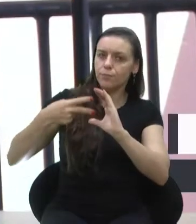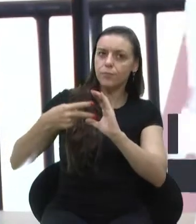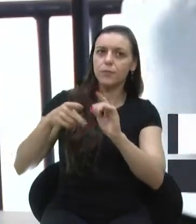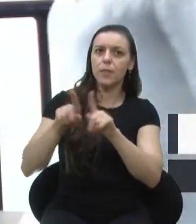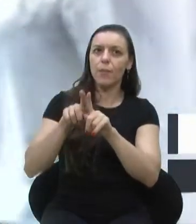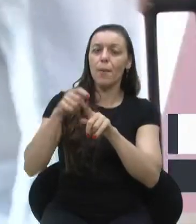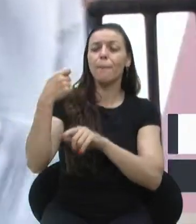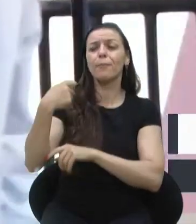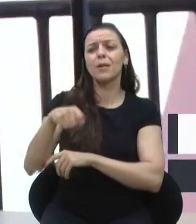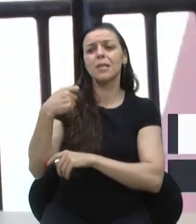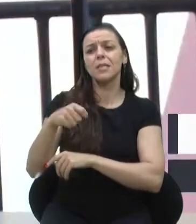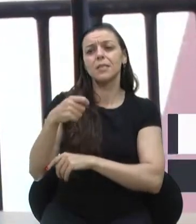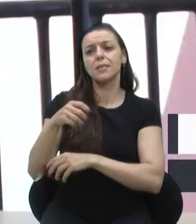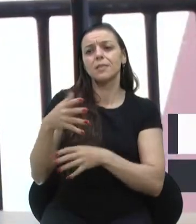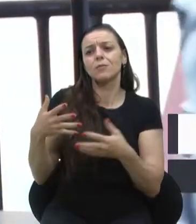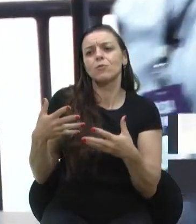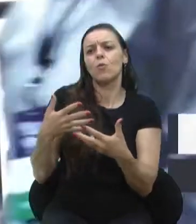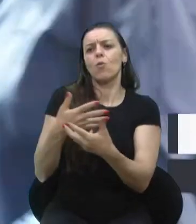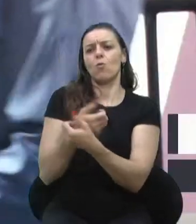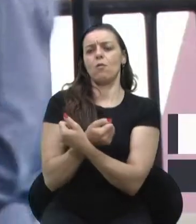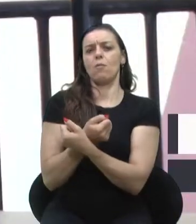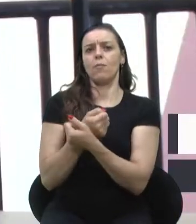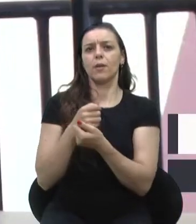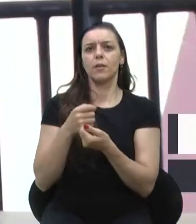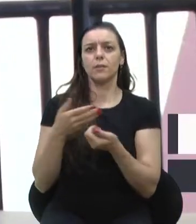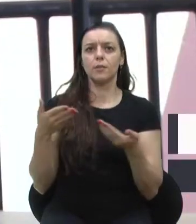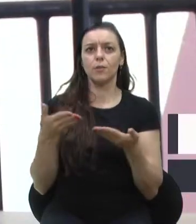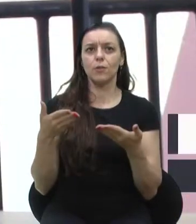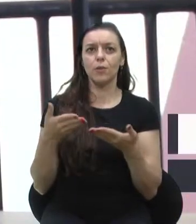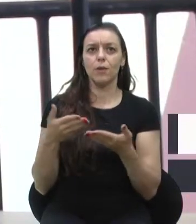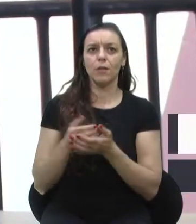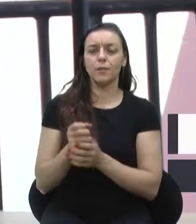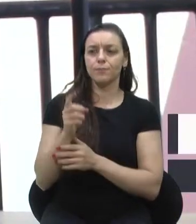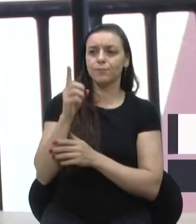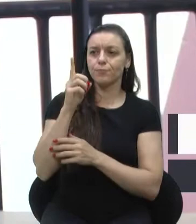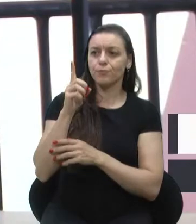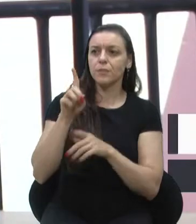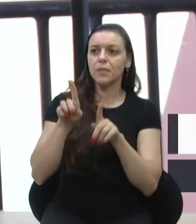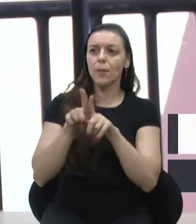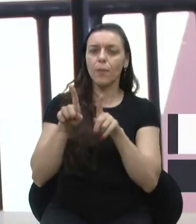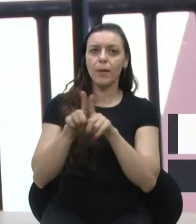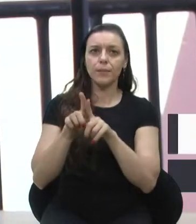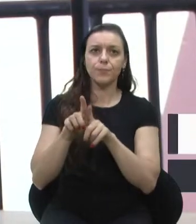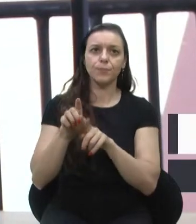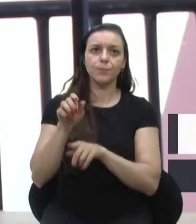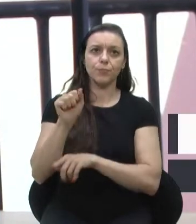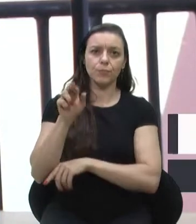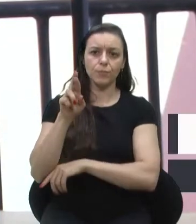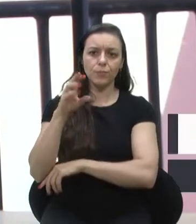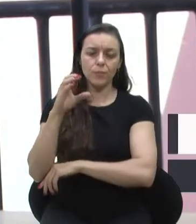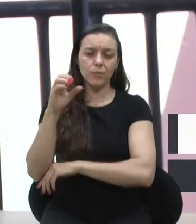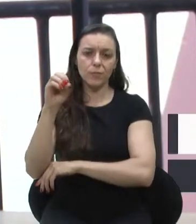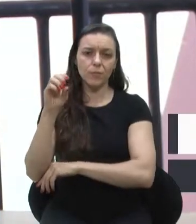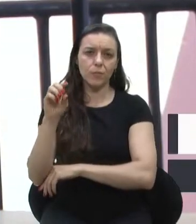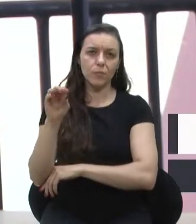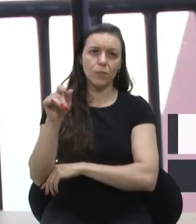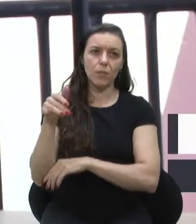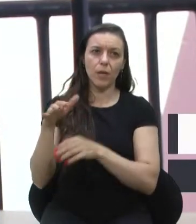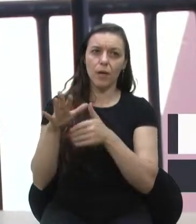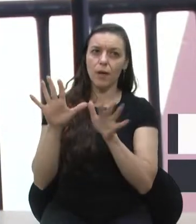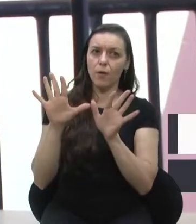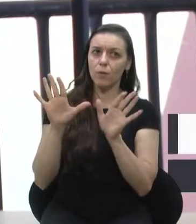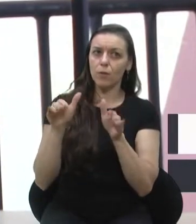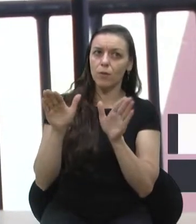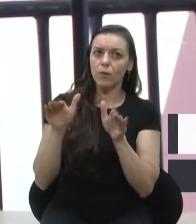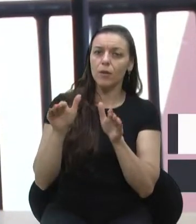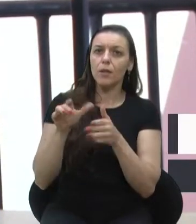de todo o conforto nesse momento. Que Arcanjo Miguel, a quem Arlete era devota, possa ter acolhido ela